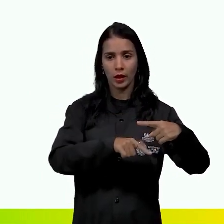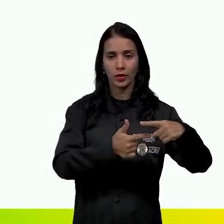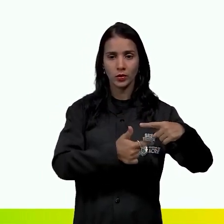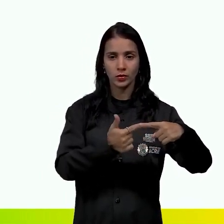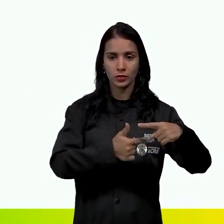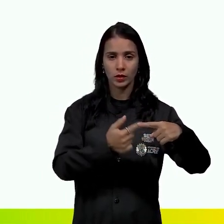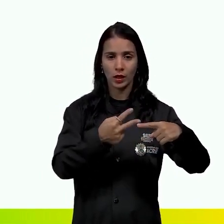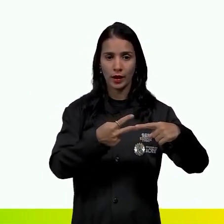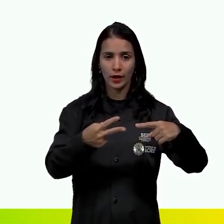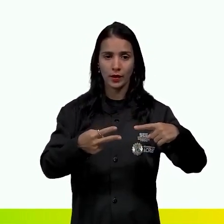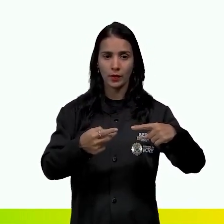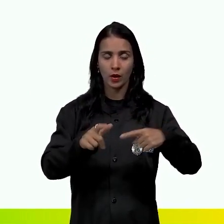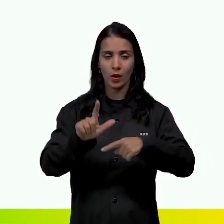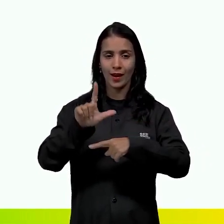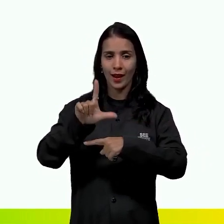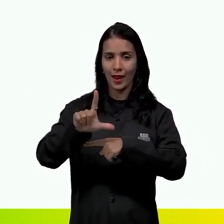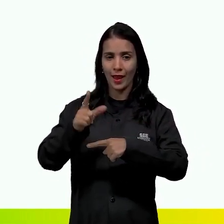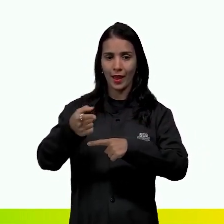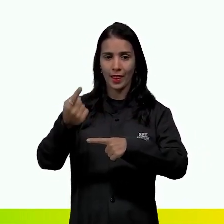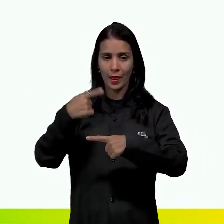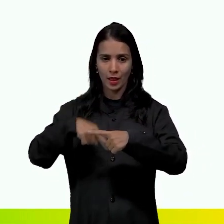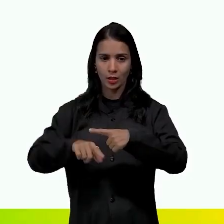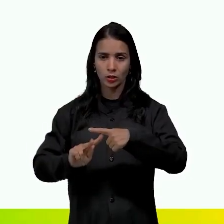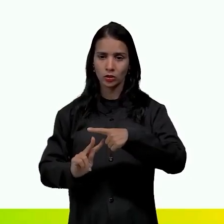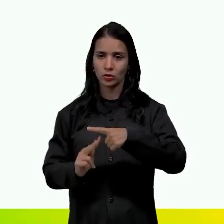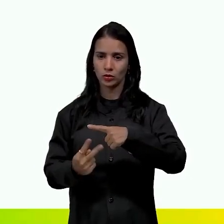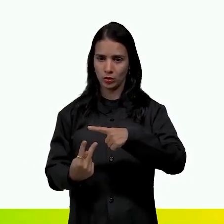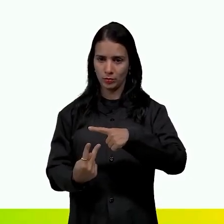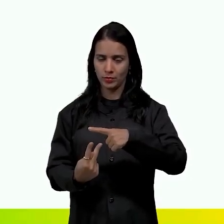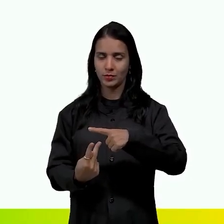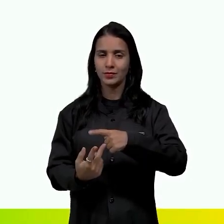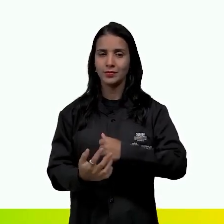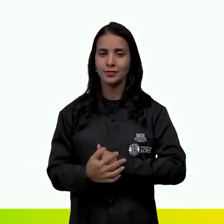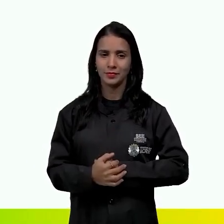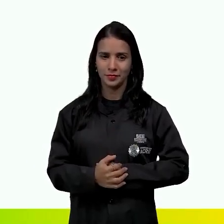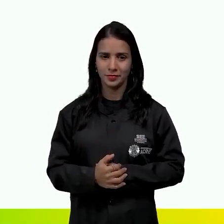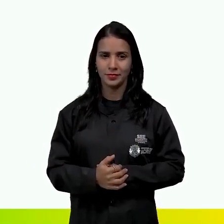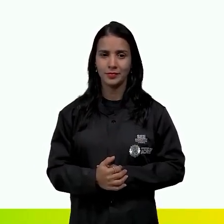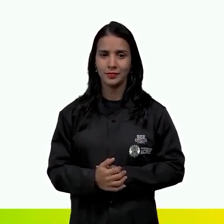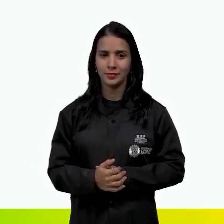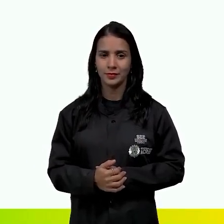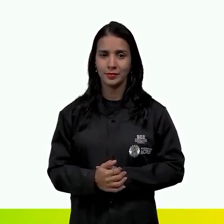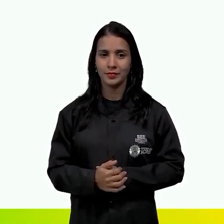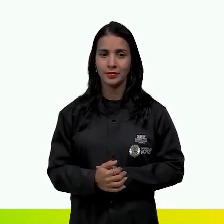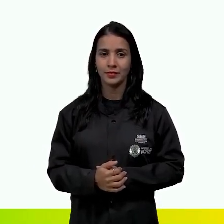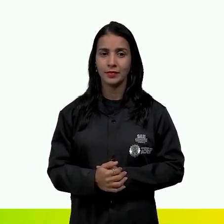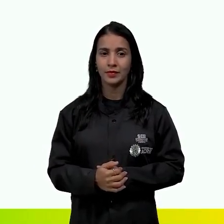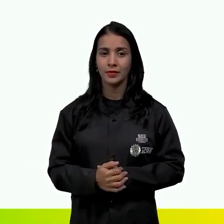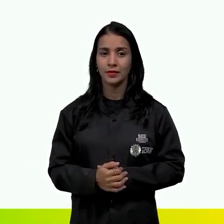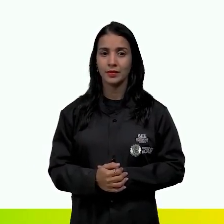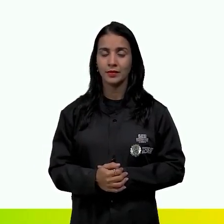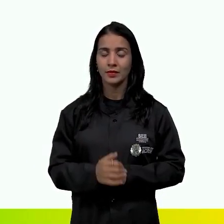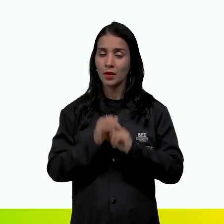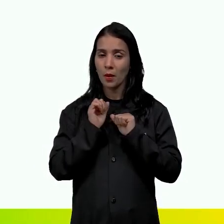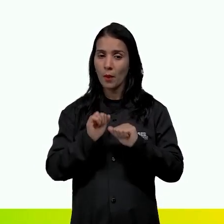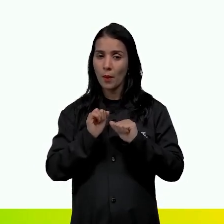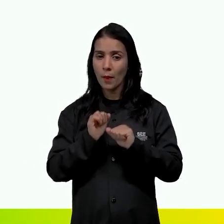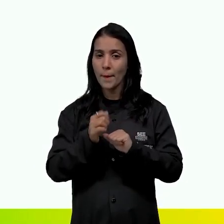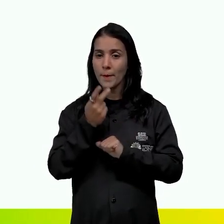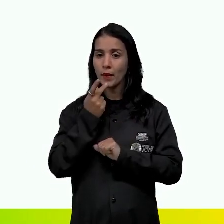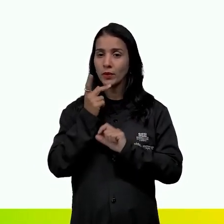está para L sobre H. Ok? Isso implica que esse